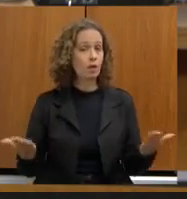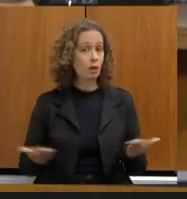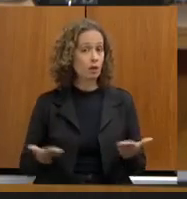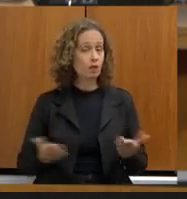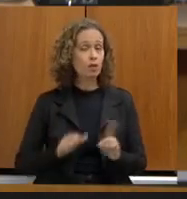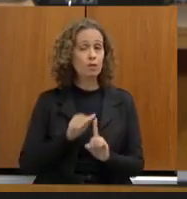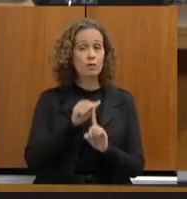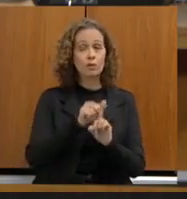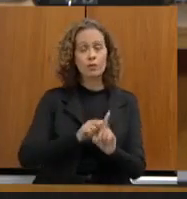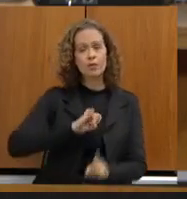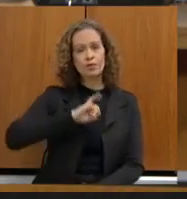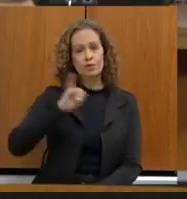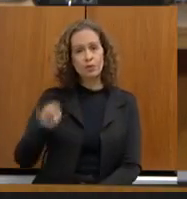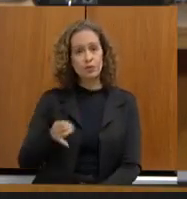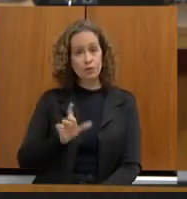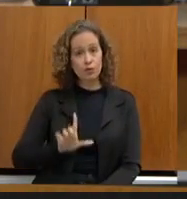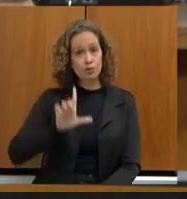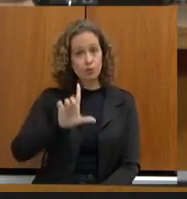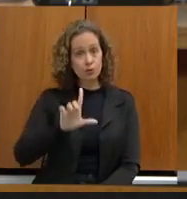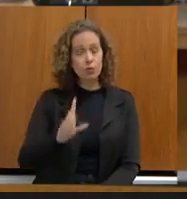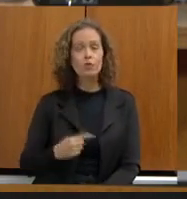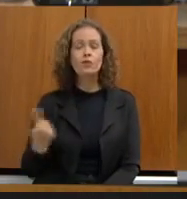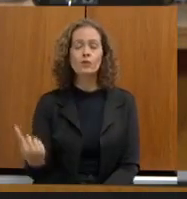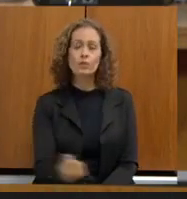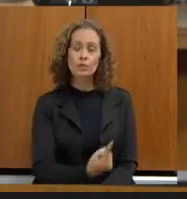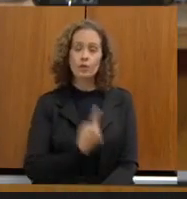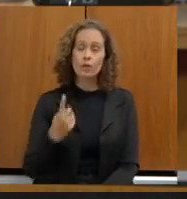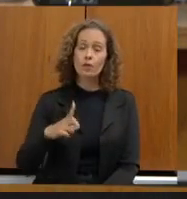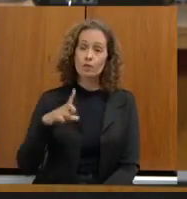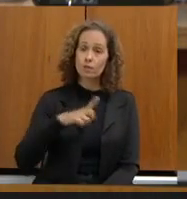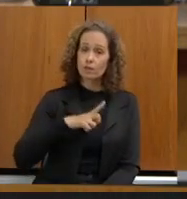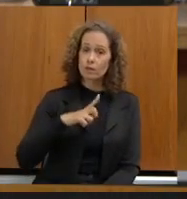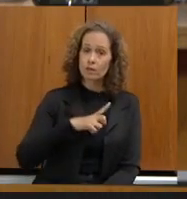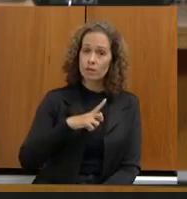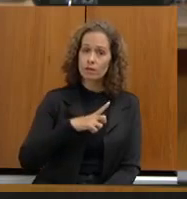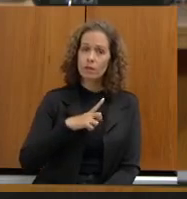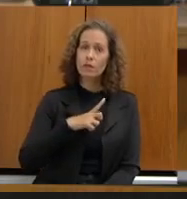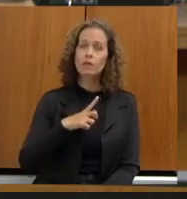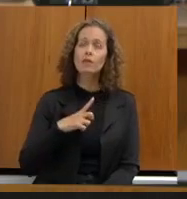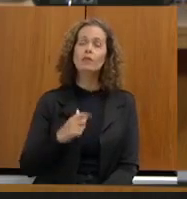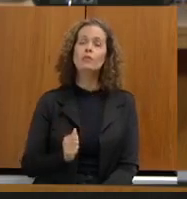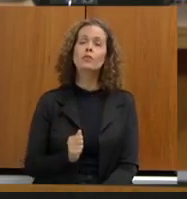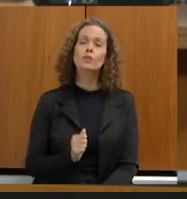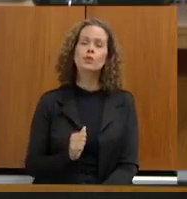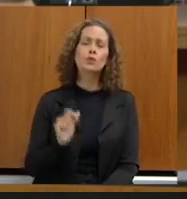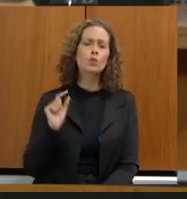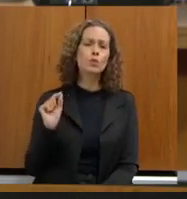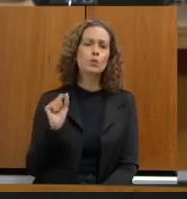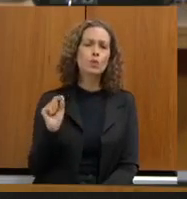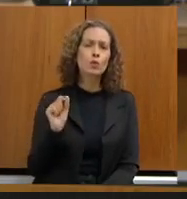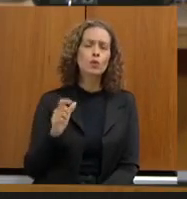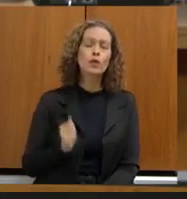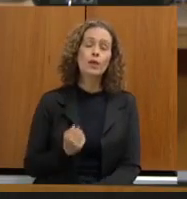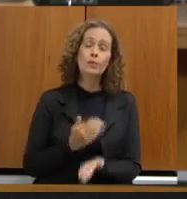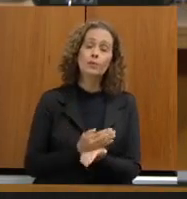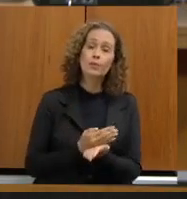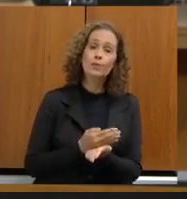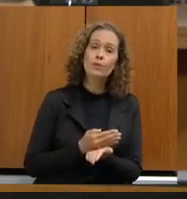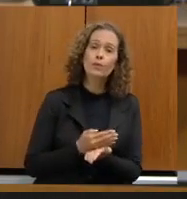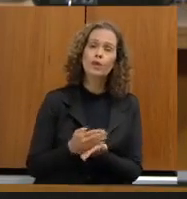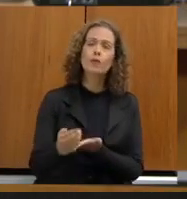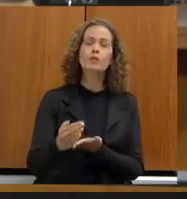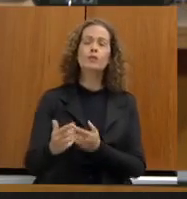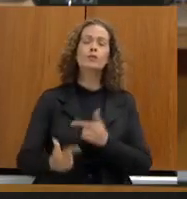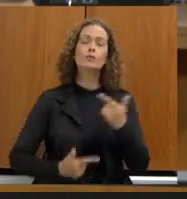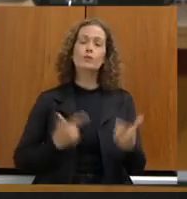julho nós teremos o ingresso das atividades